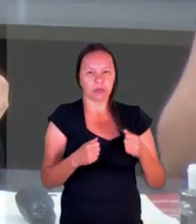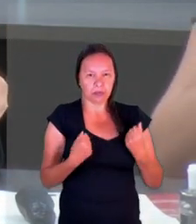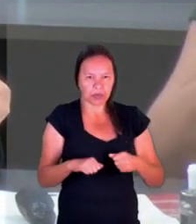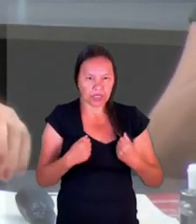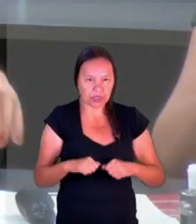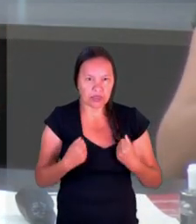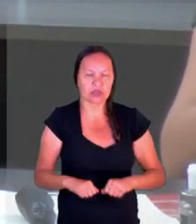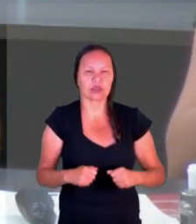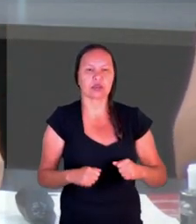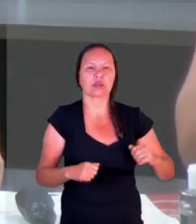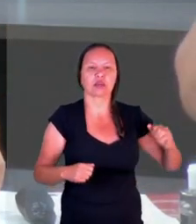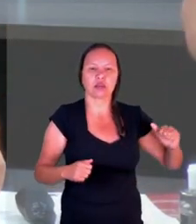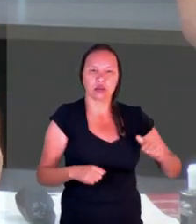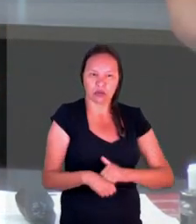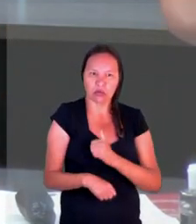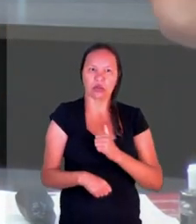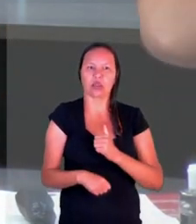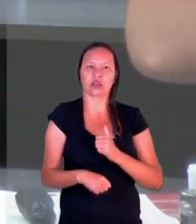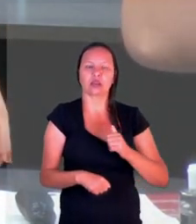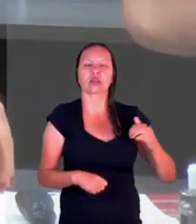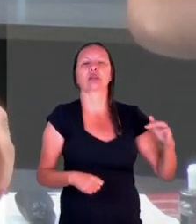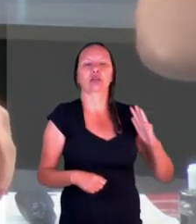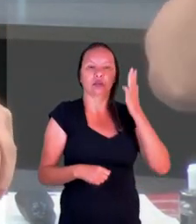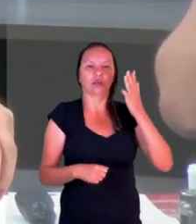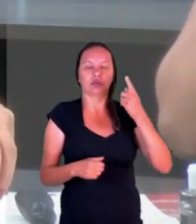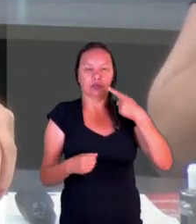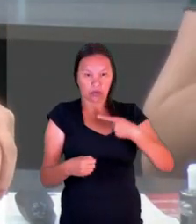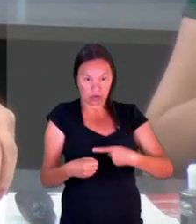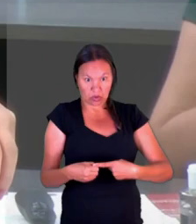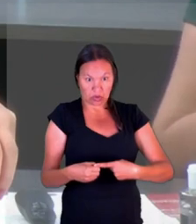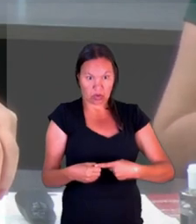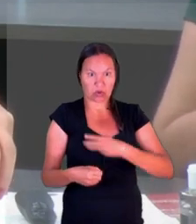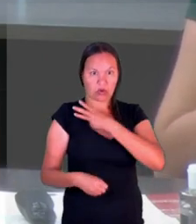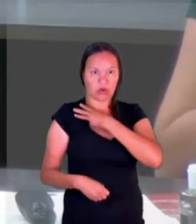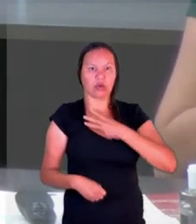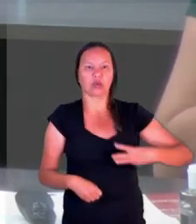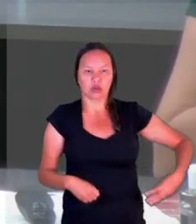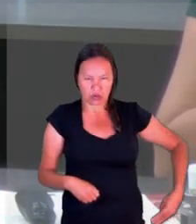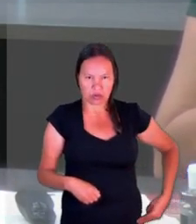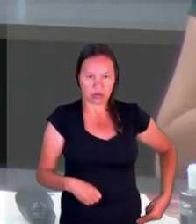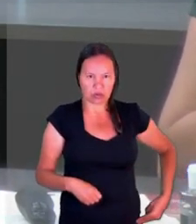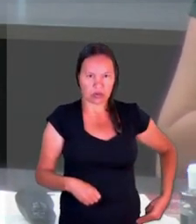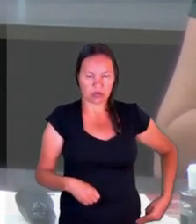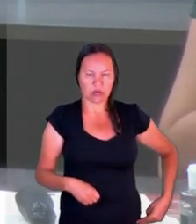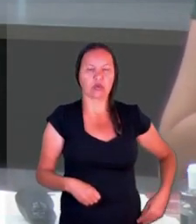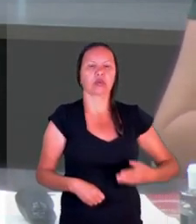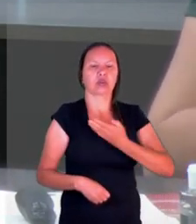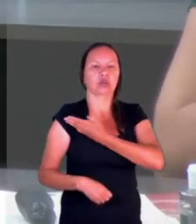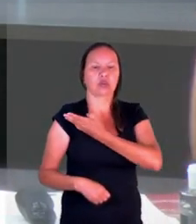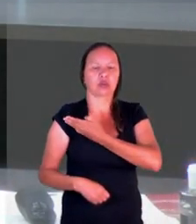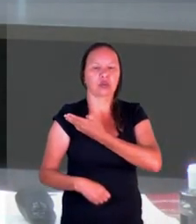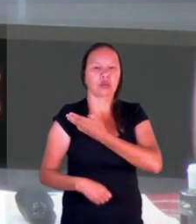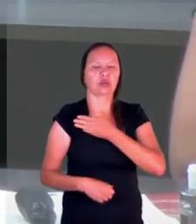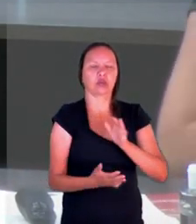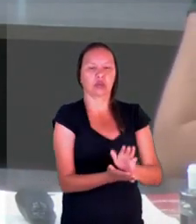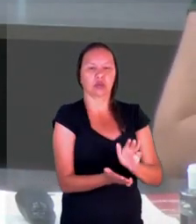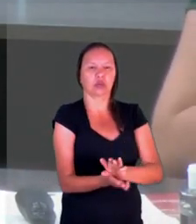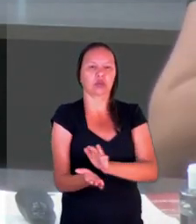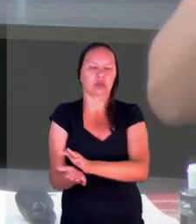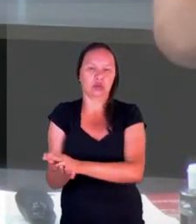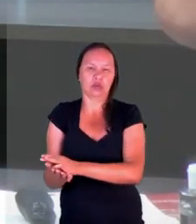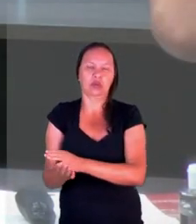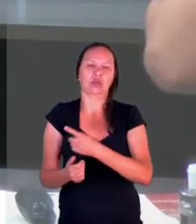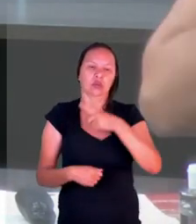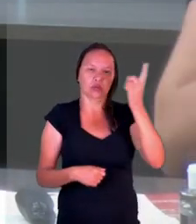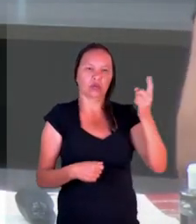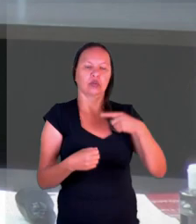aconteça também seja no âmbito da nossa própria atribuição Ministério Público do Trabalho seja em relação aos colegas dos demais Ramos que é o que a gente tem